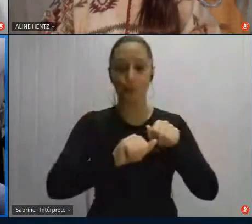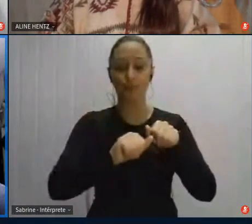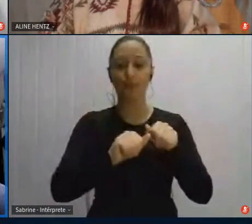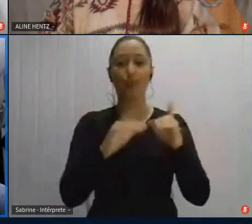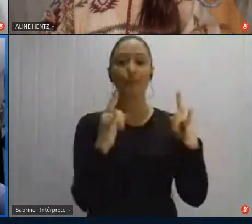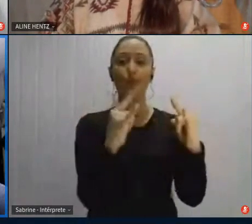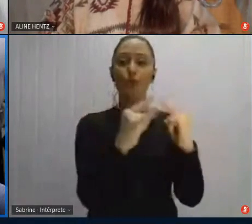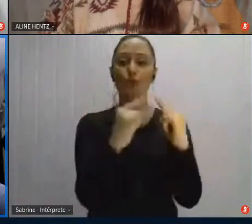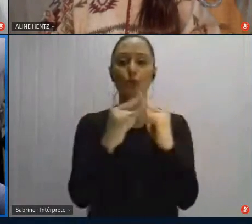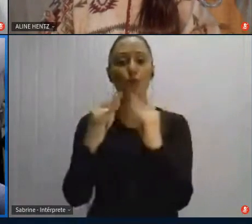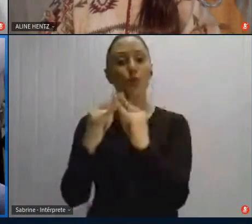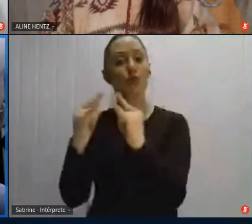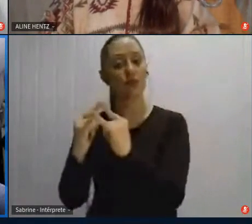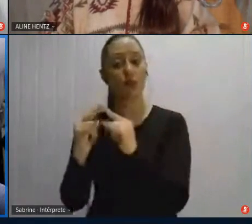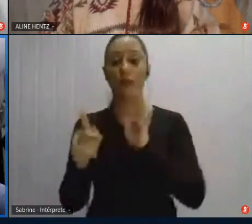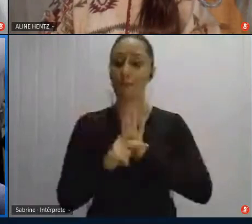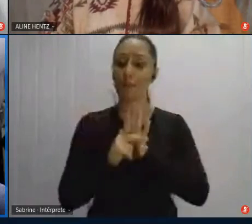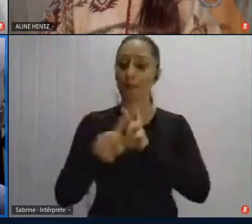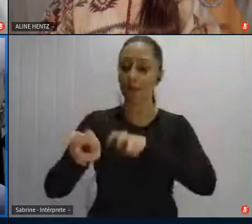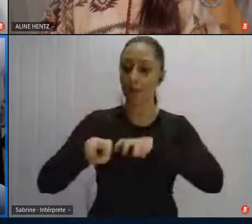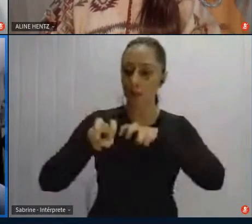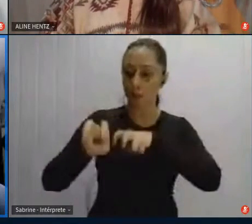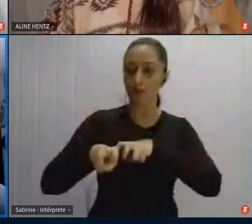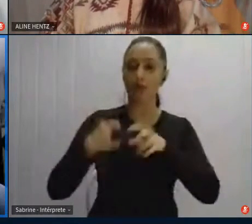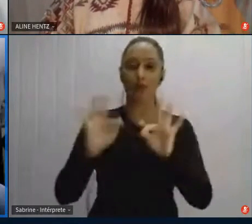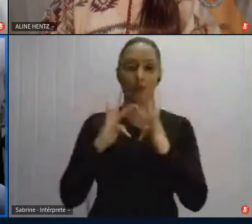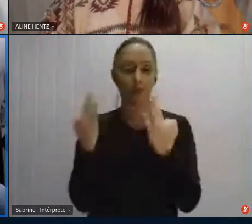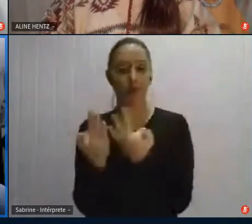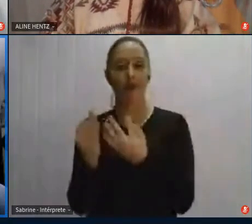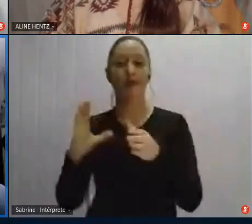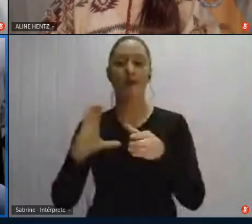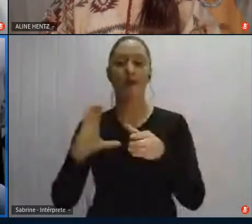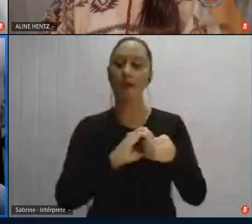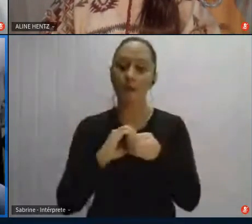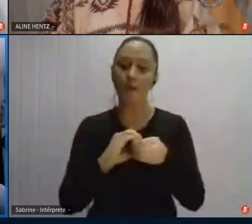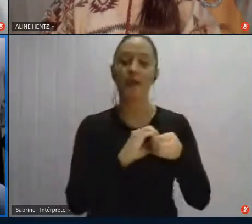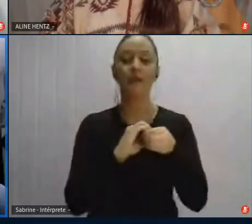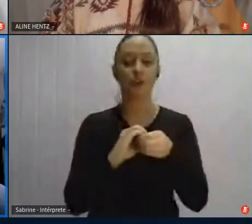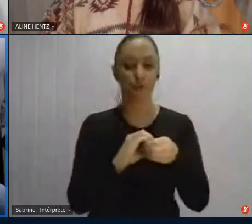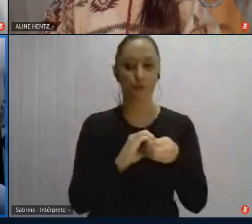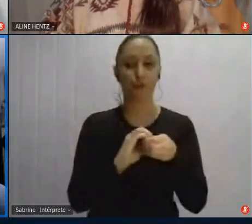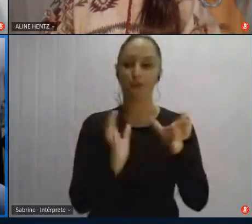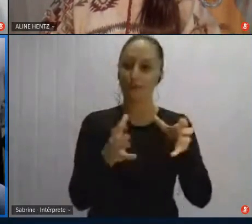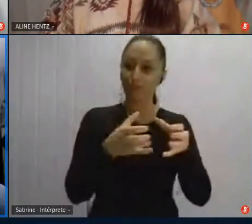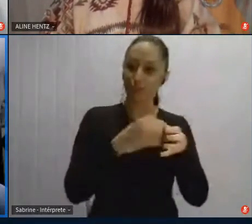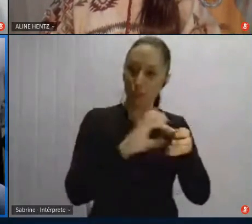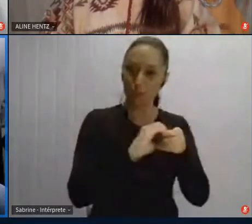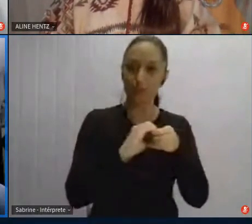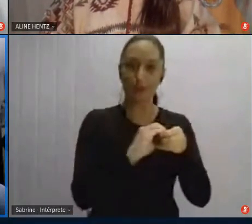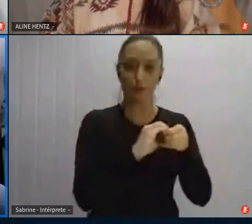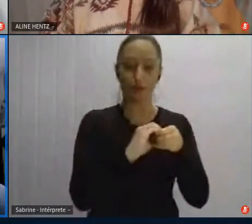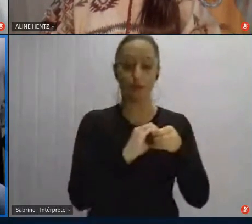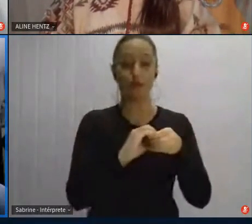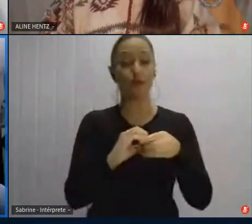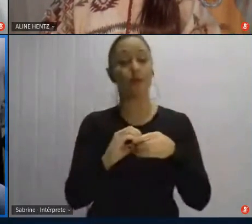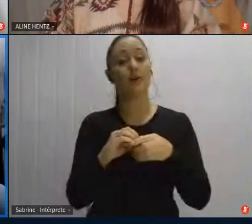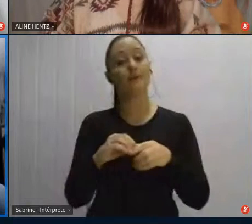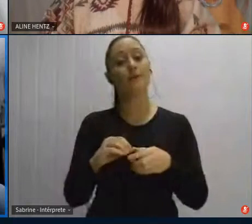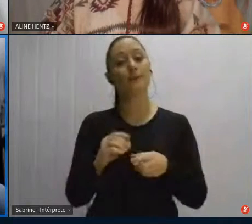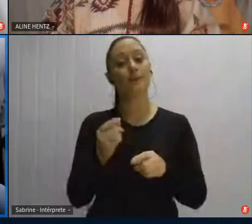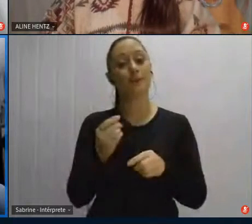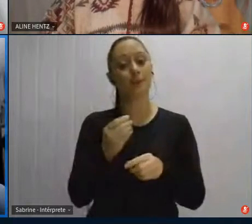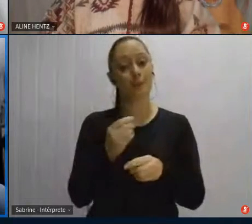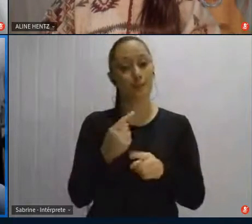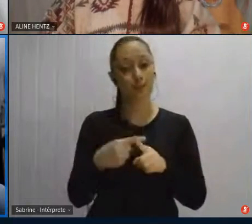da agricultura familiar, cooperativas, redes de cooperativas, né, justamente para fornecer alimentos para